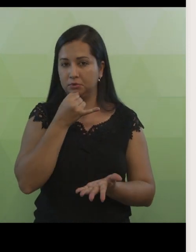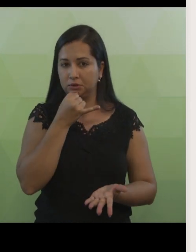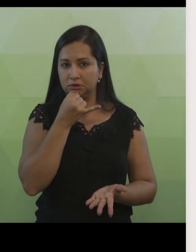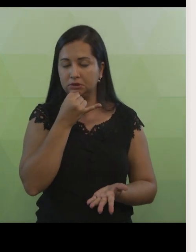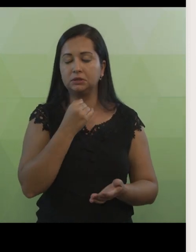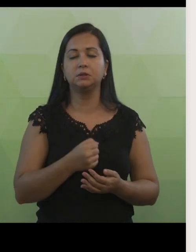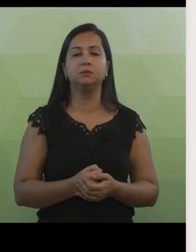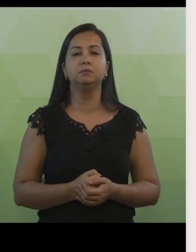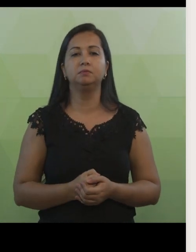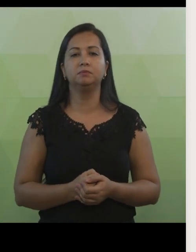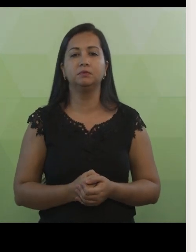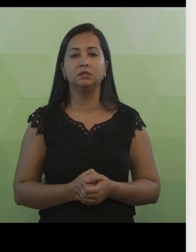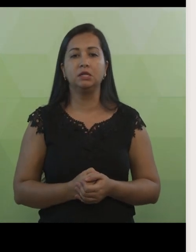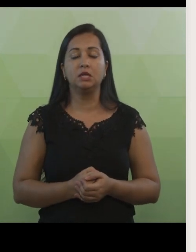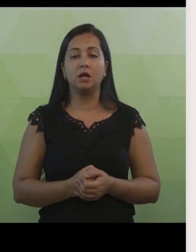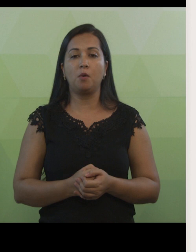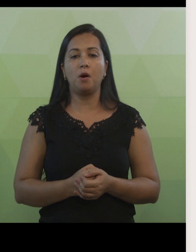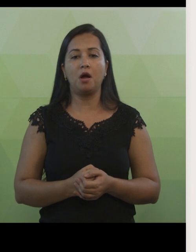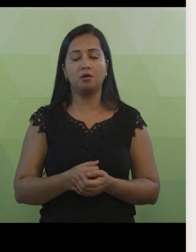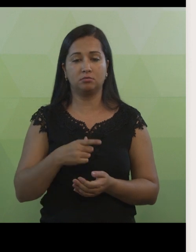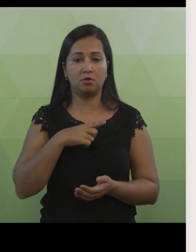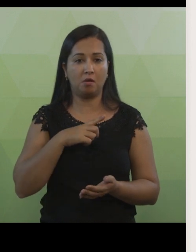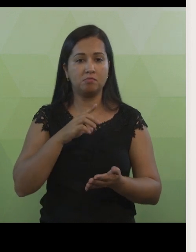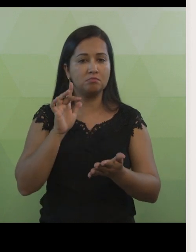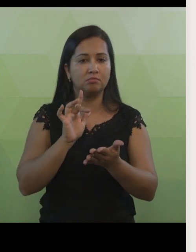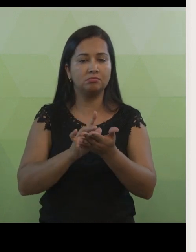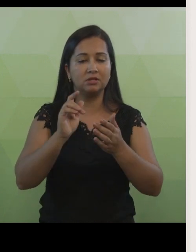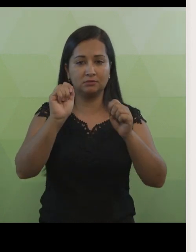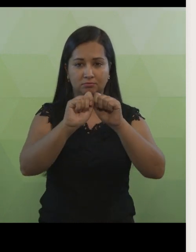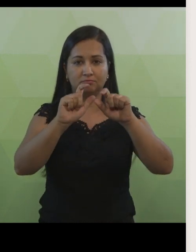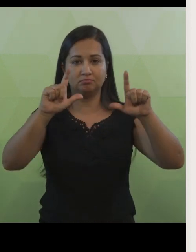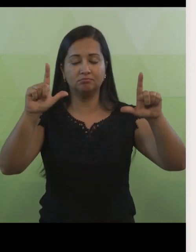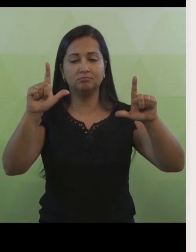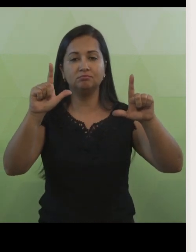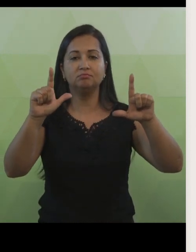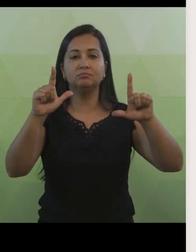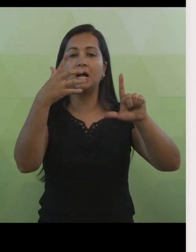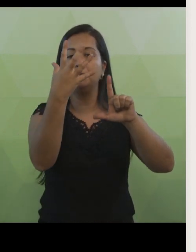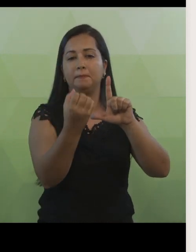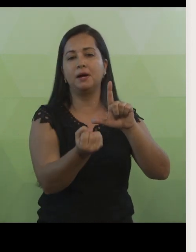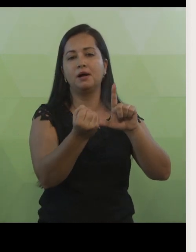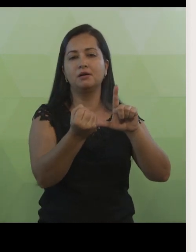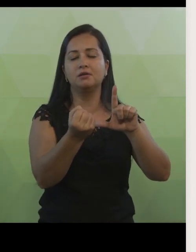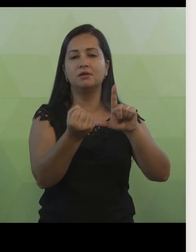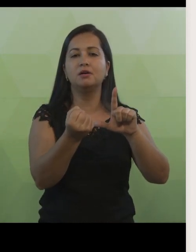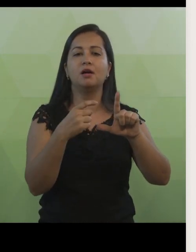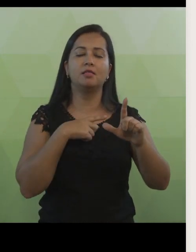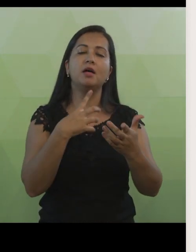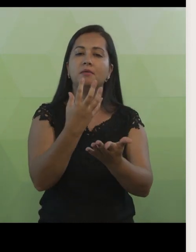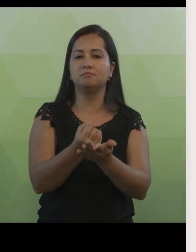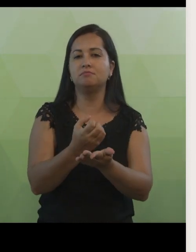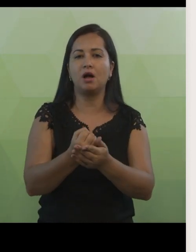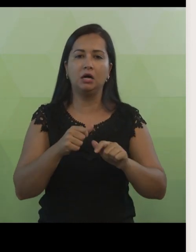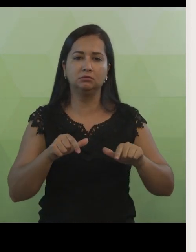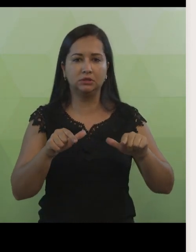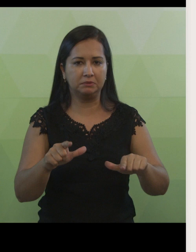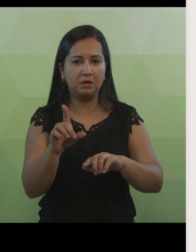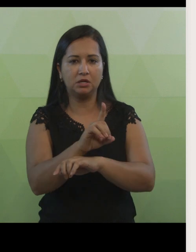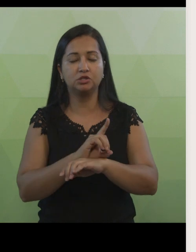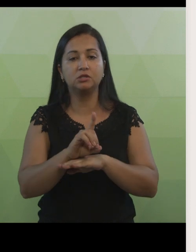os protocolos seguros HTTPS, por exemplo, assim que ele conecta no meu servidor, ele baixa o